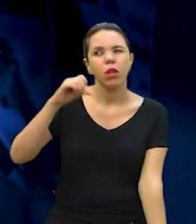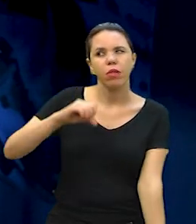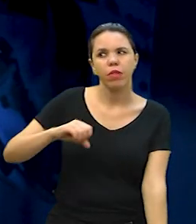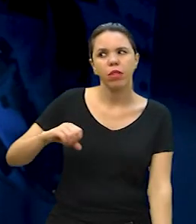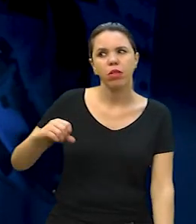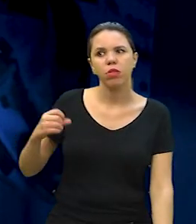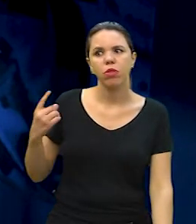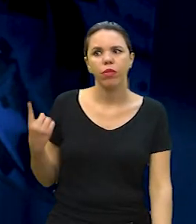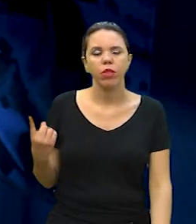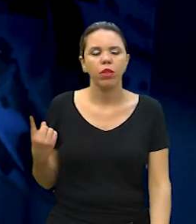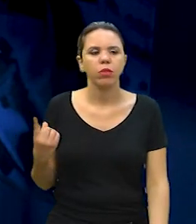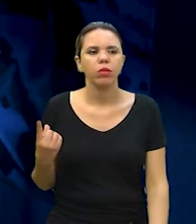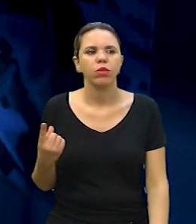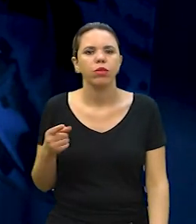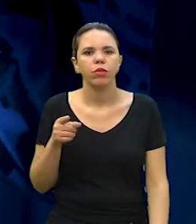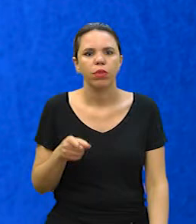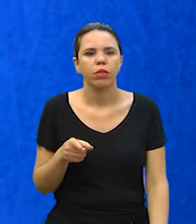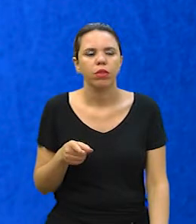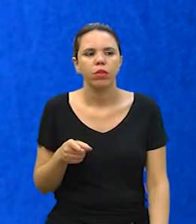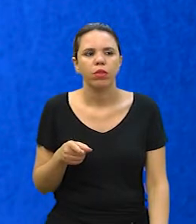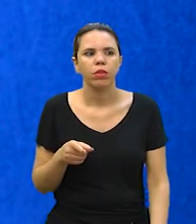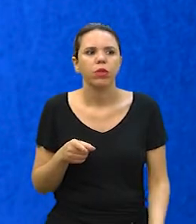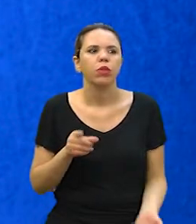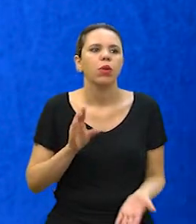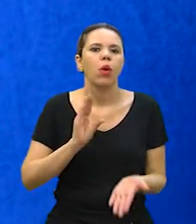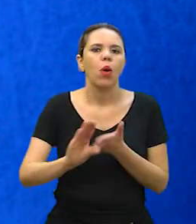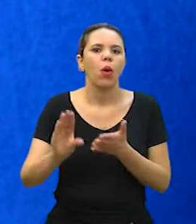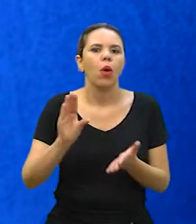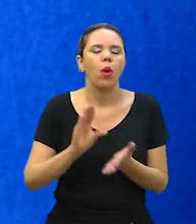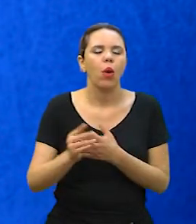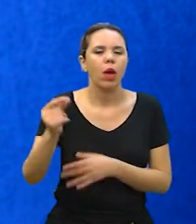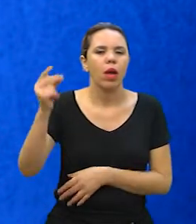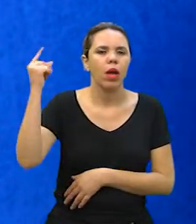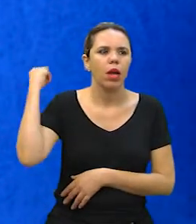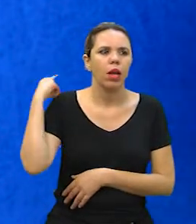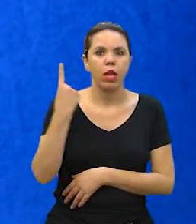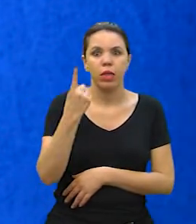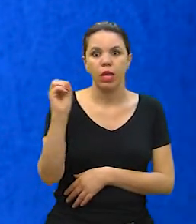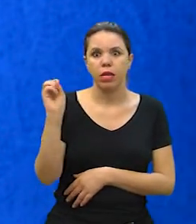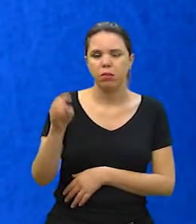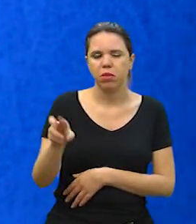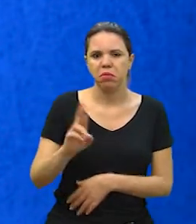em 1991, você investir na época